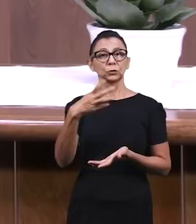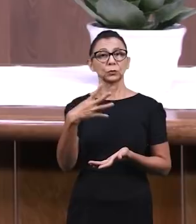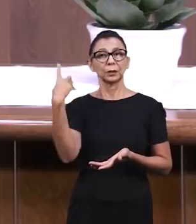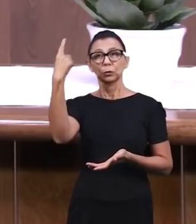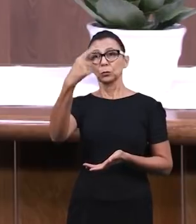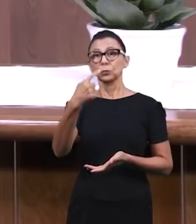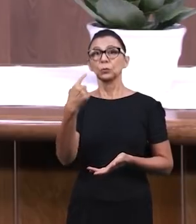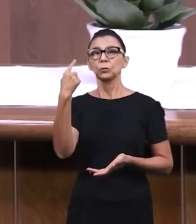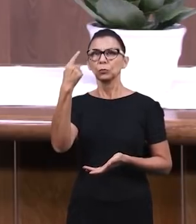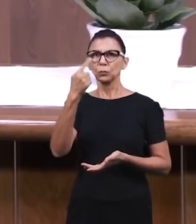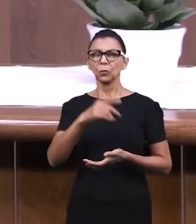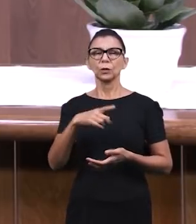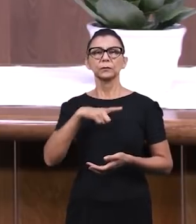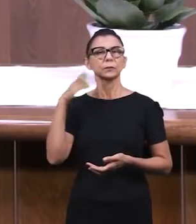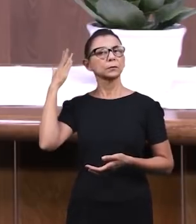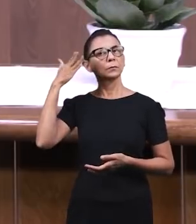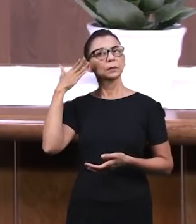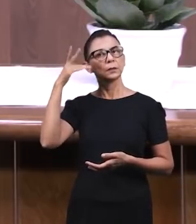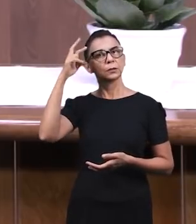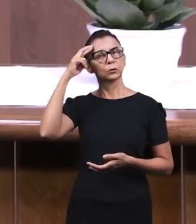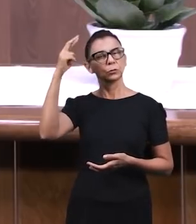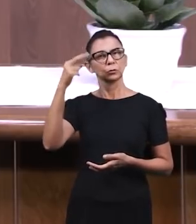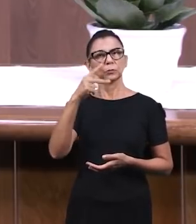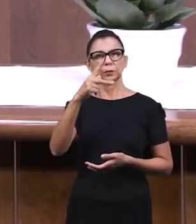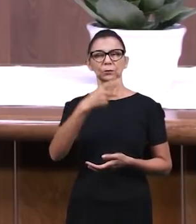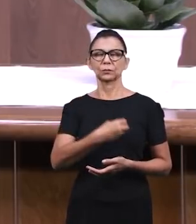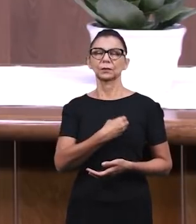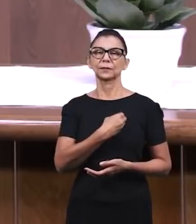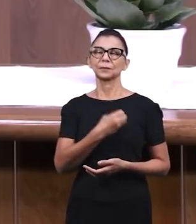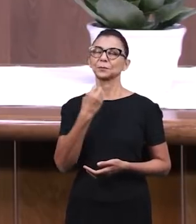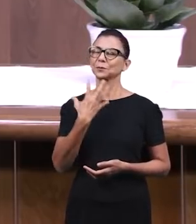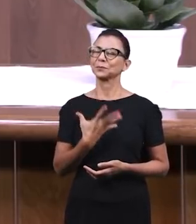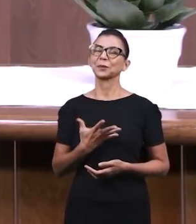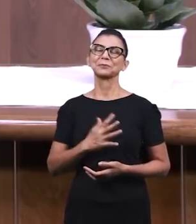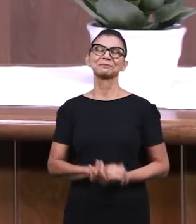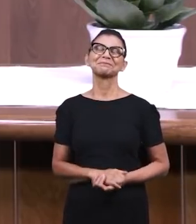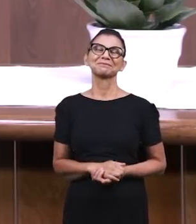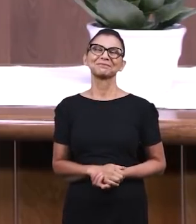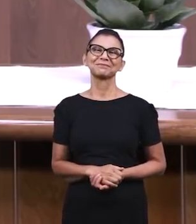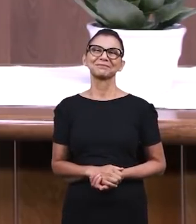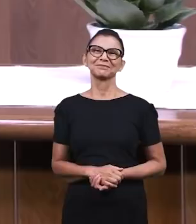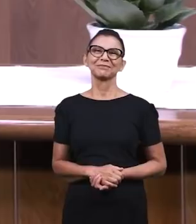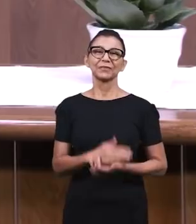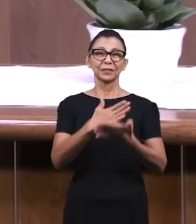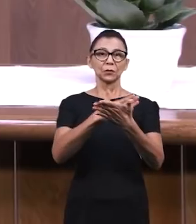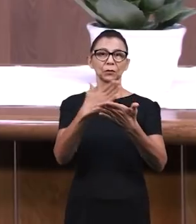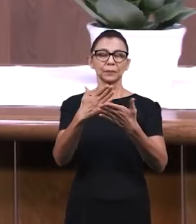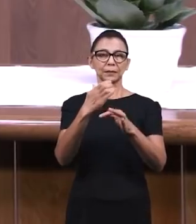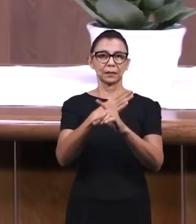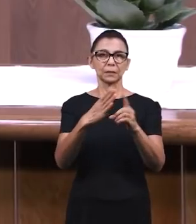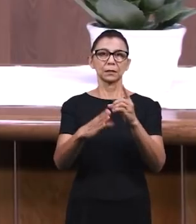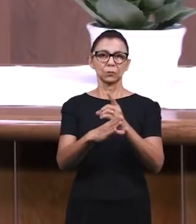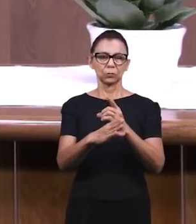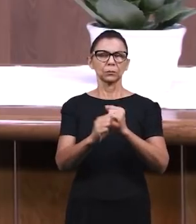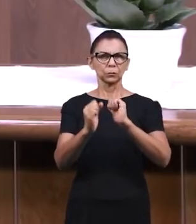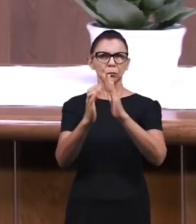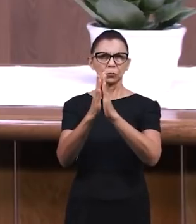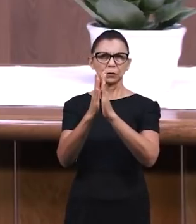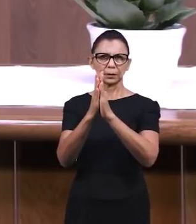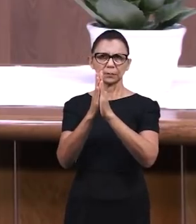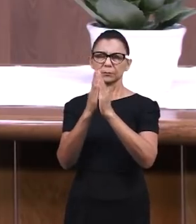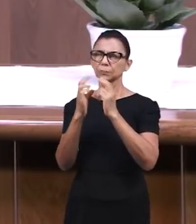você, falar algo da parte do Senhor para a sua vida, algo que vai ser muito bom para você. Nós vamos agora dar início a esse culto com